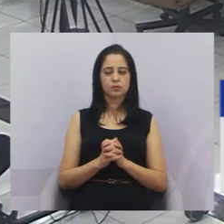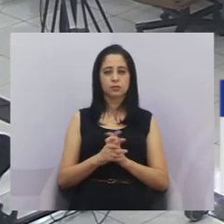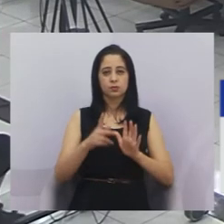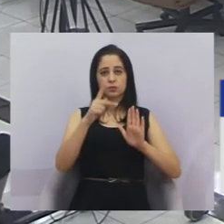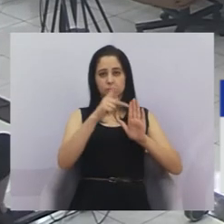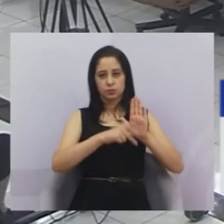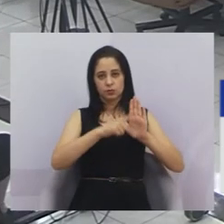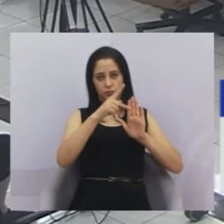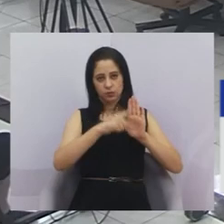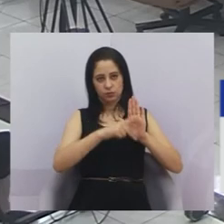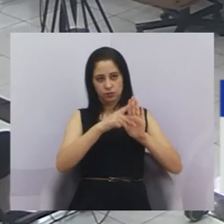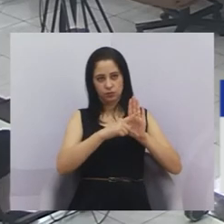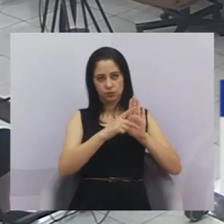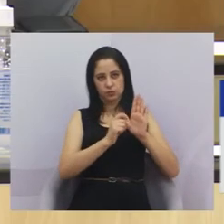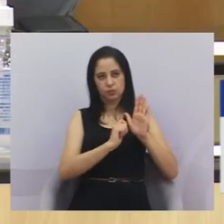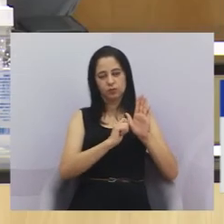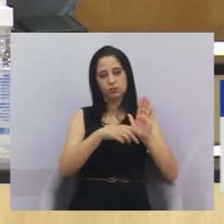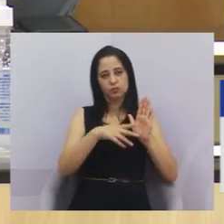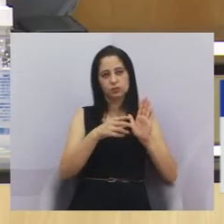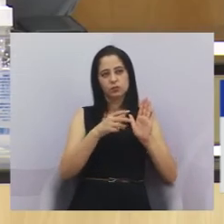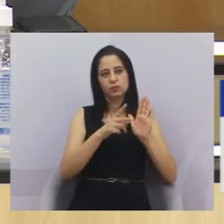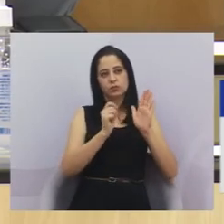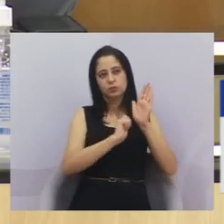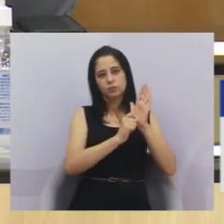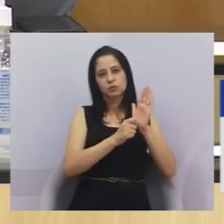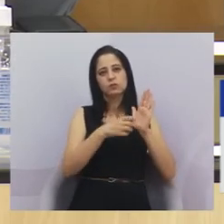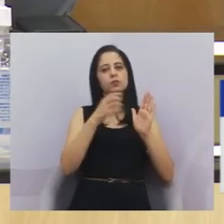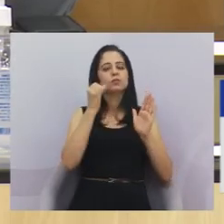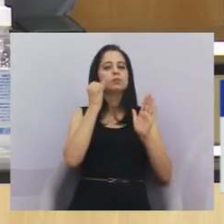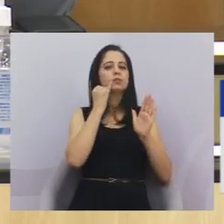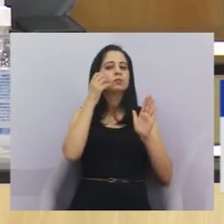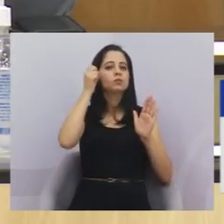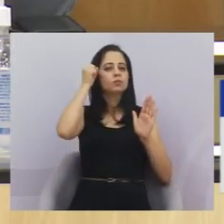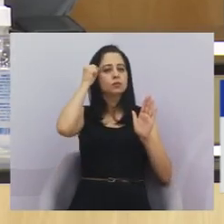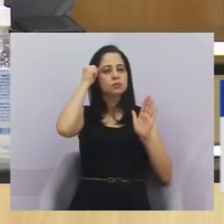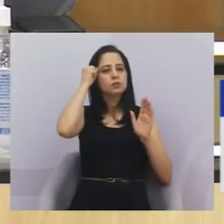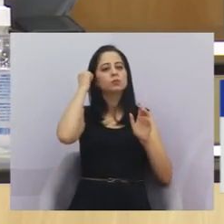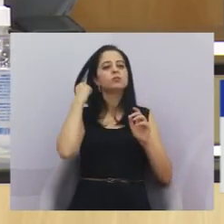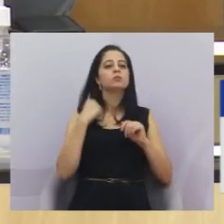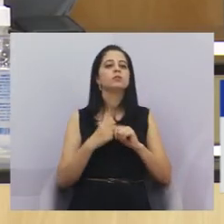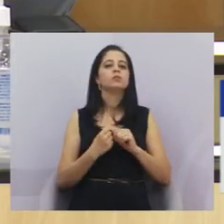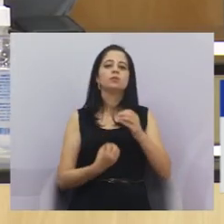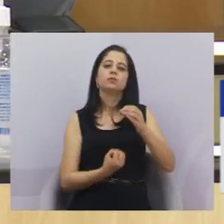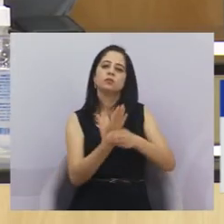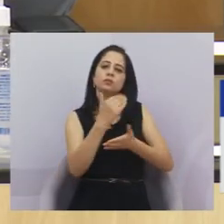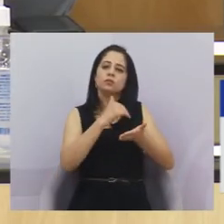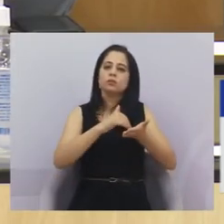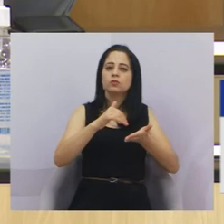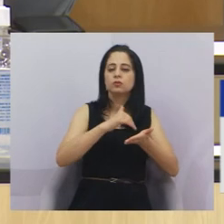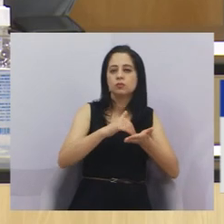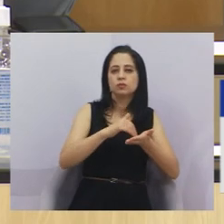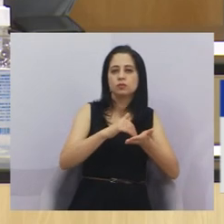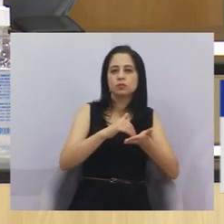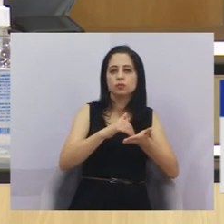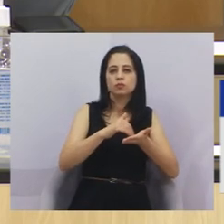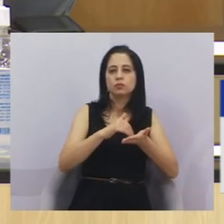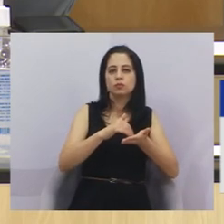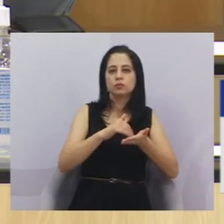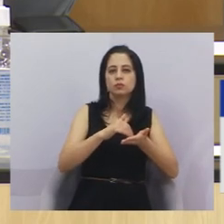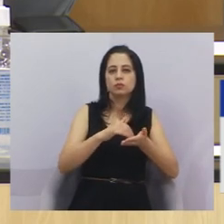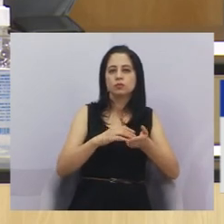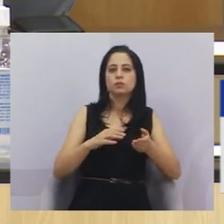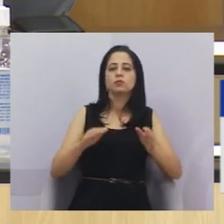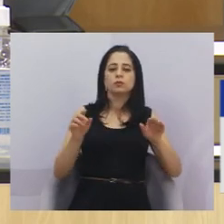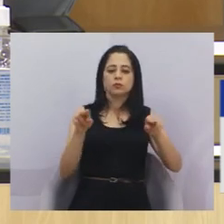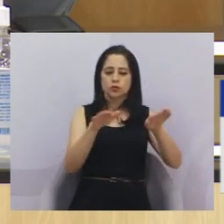Projeto de autoria do vereador, do prefeito José Jair de Santana, assunto criar Secretaria Extraordinária da